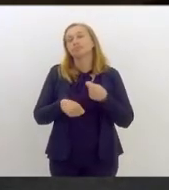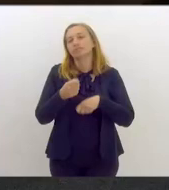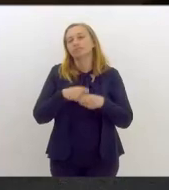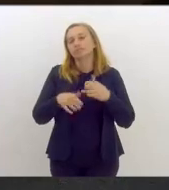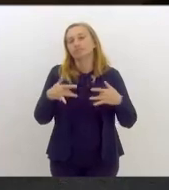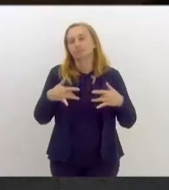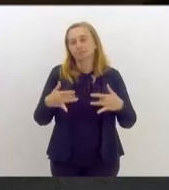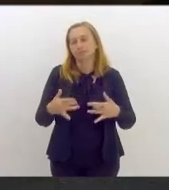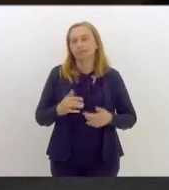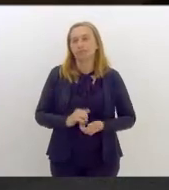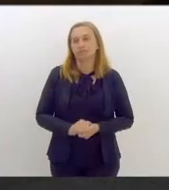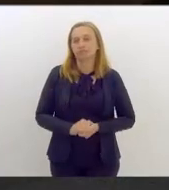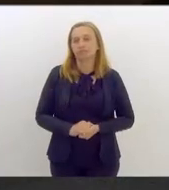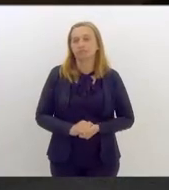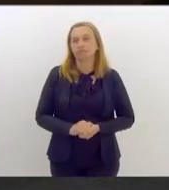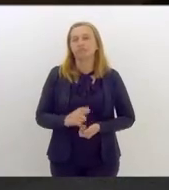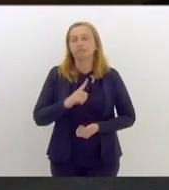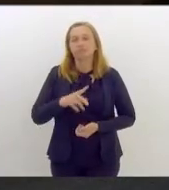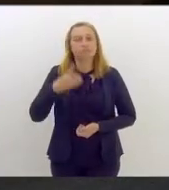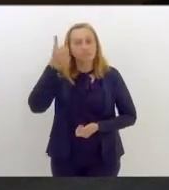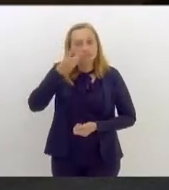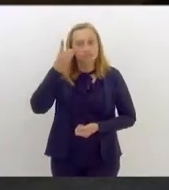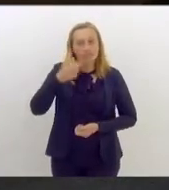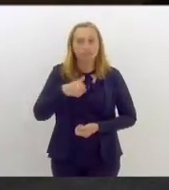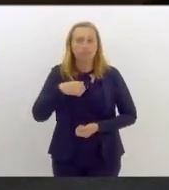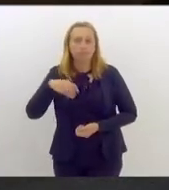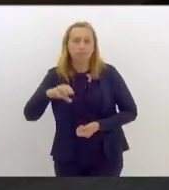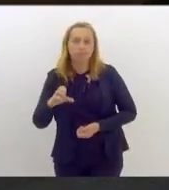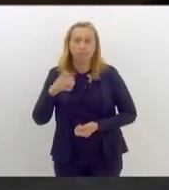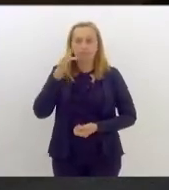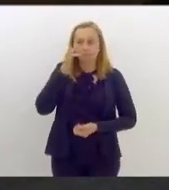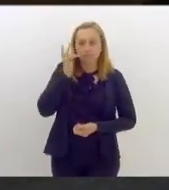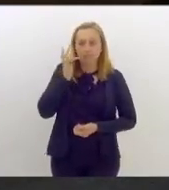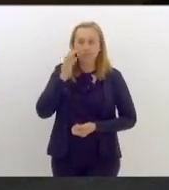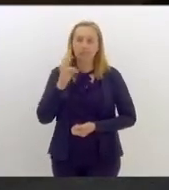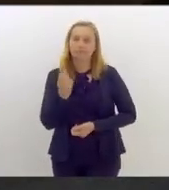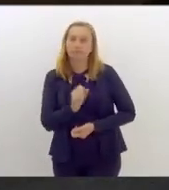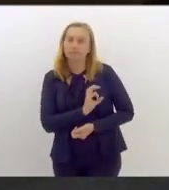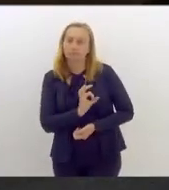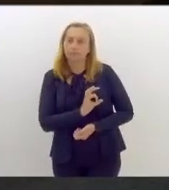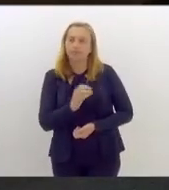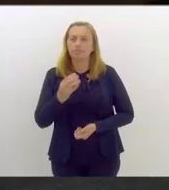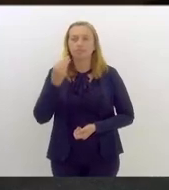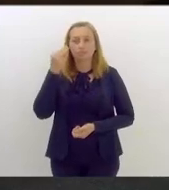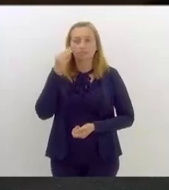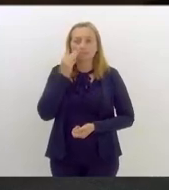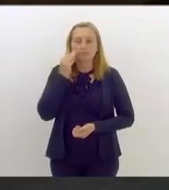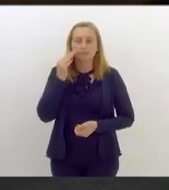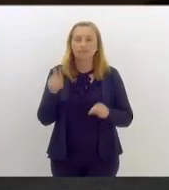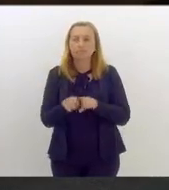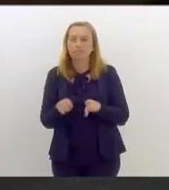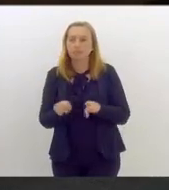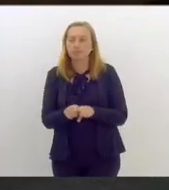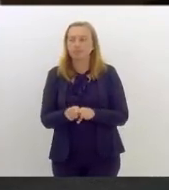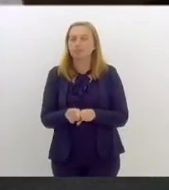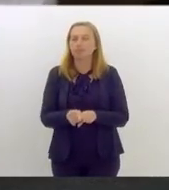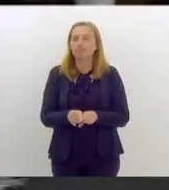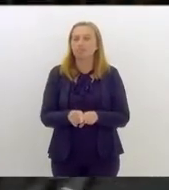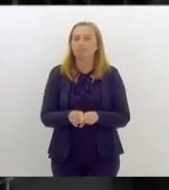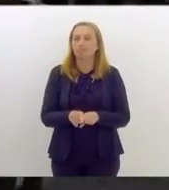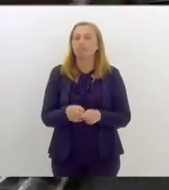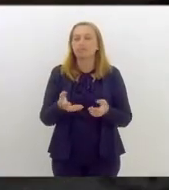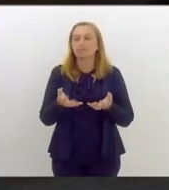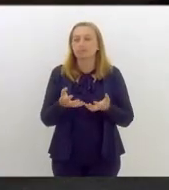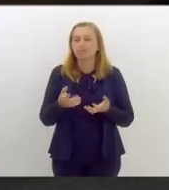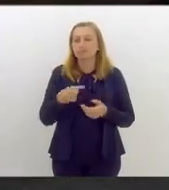Assembleia. Tem deputados aqui da frente, eu, Mink, Flávio, Marta Rocha, a Mônica Francisco também, mas não está conosco agora. Então a gente